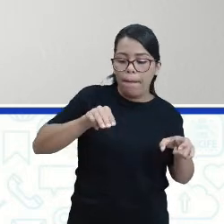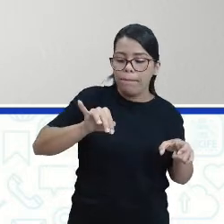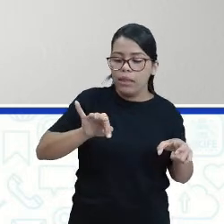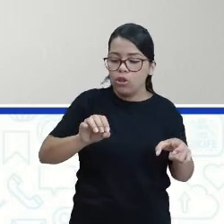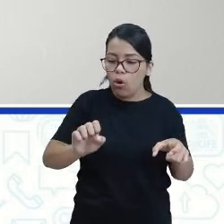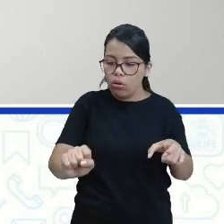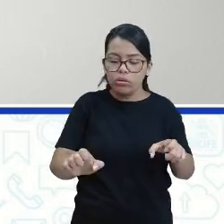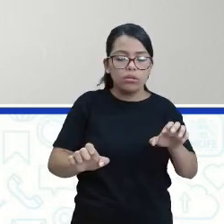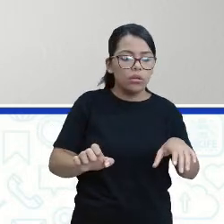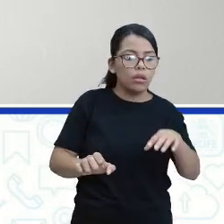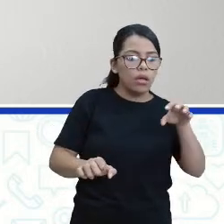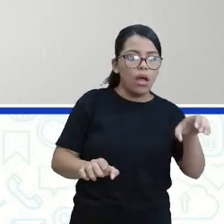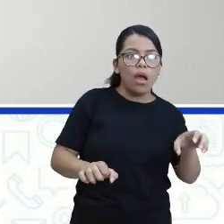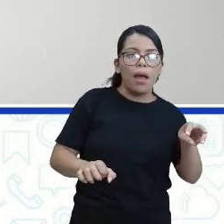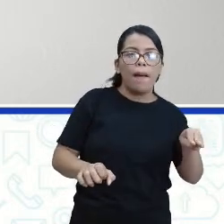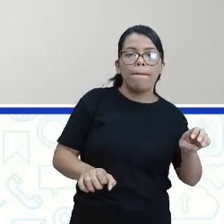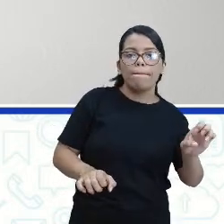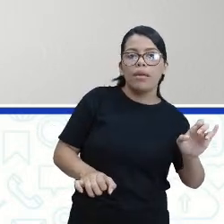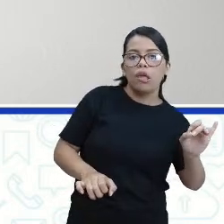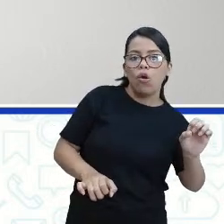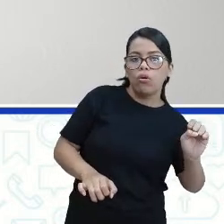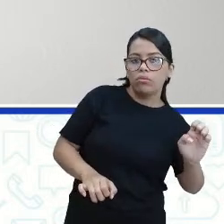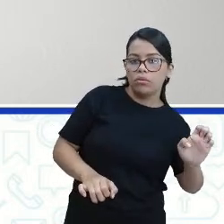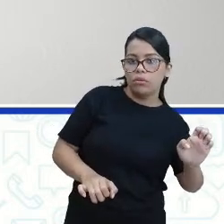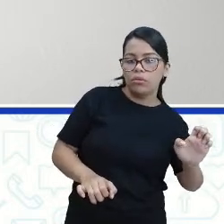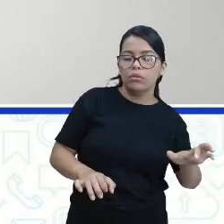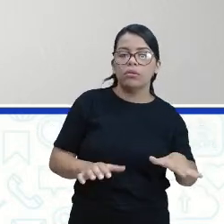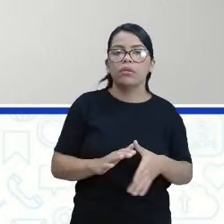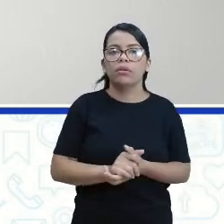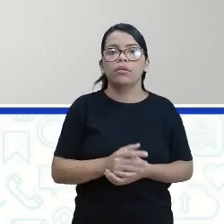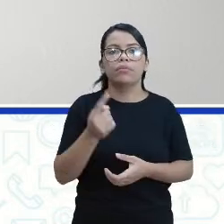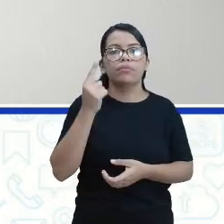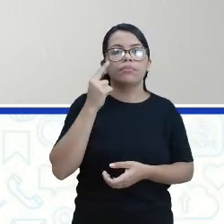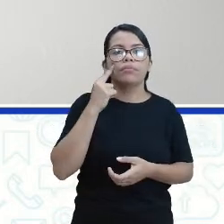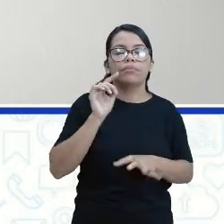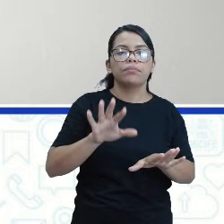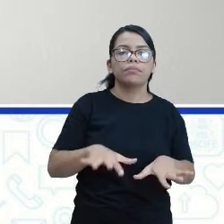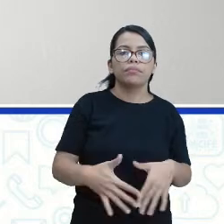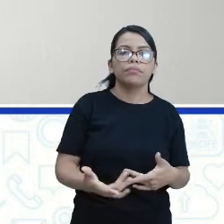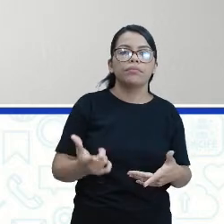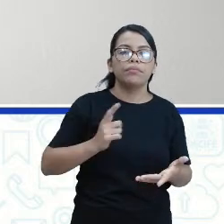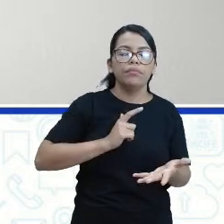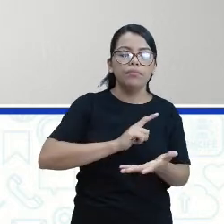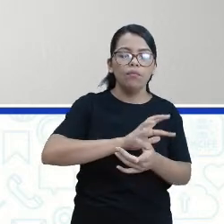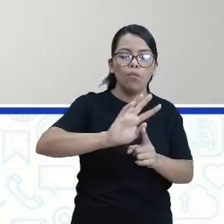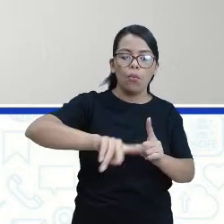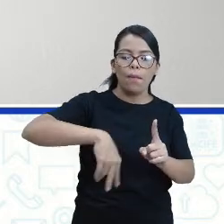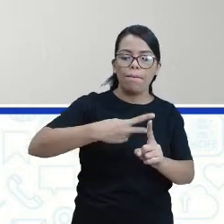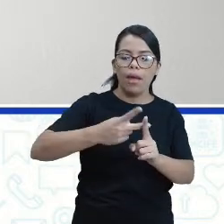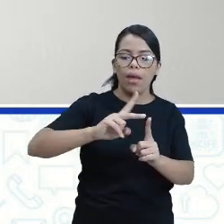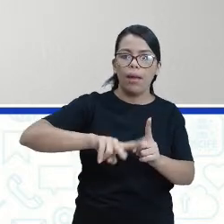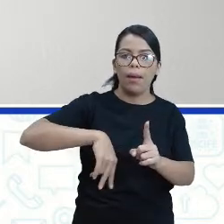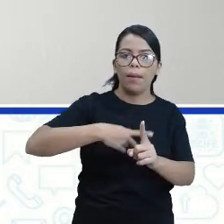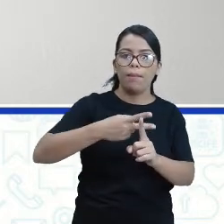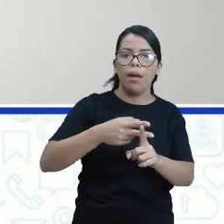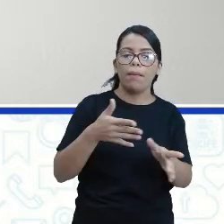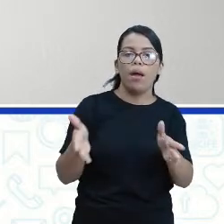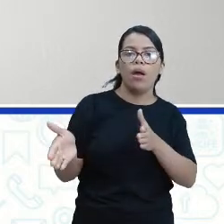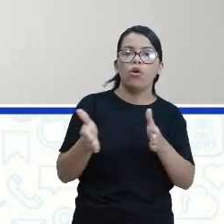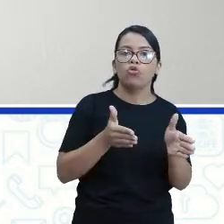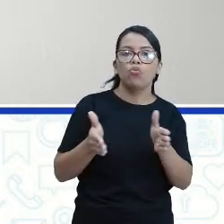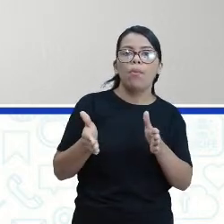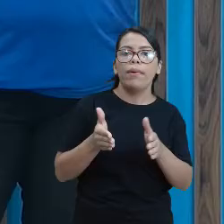pessoal? A gente vai dar só uma olhadinha rápida aí, tá? E a replicação, ela vai ocorrer na fase de